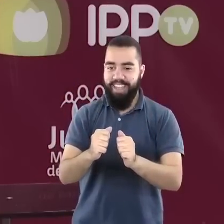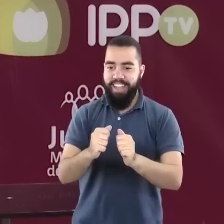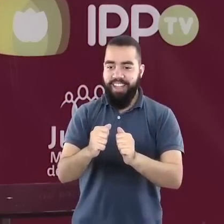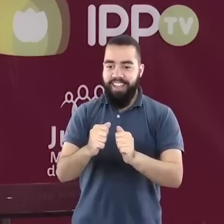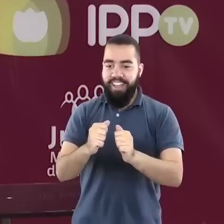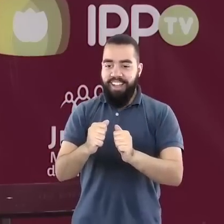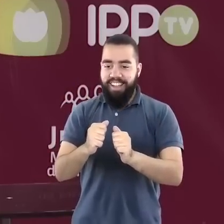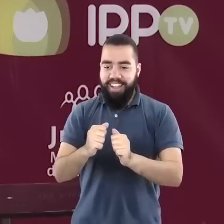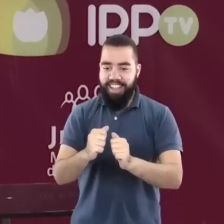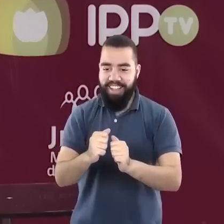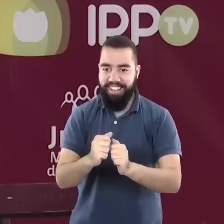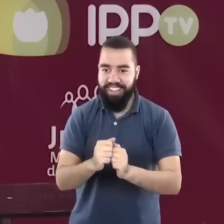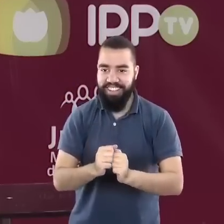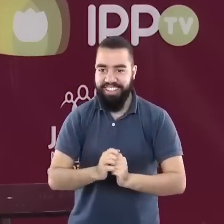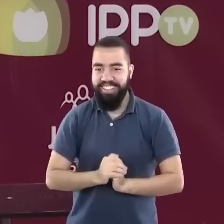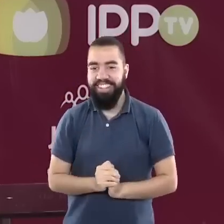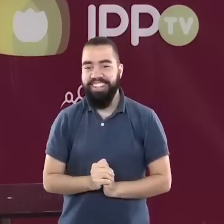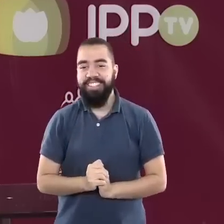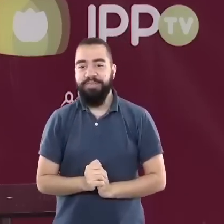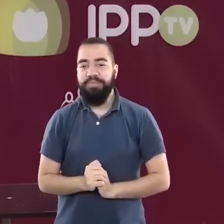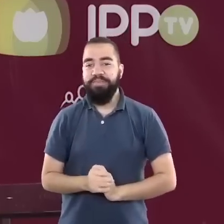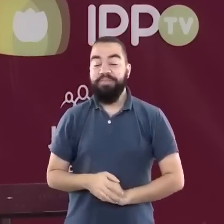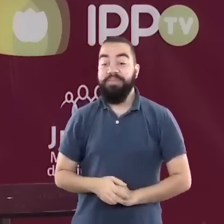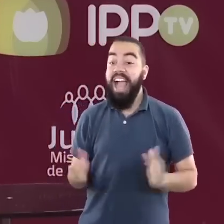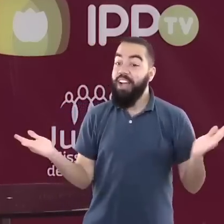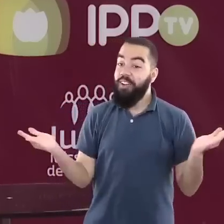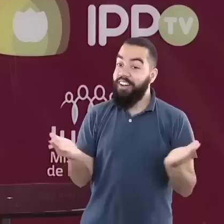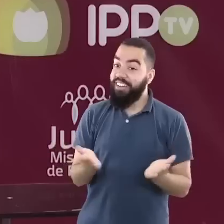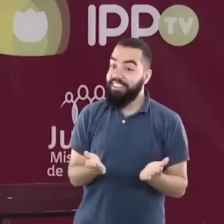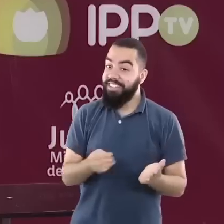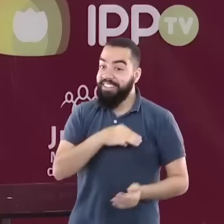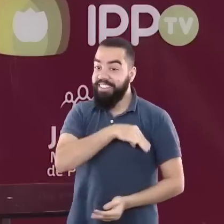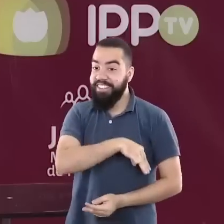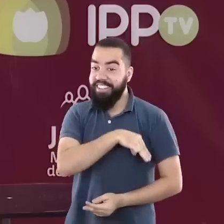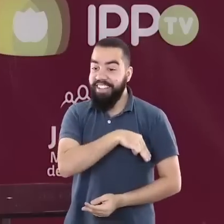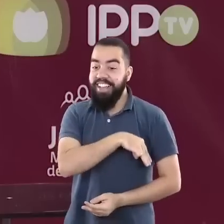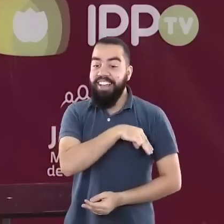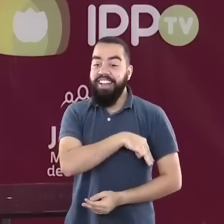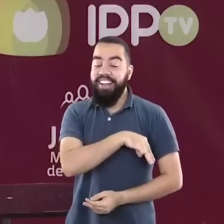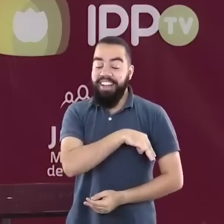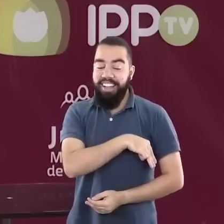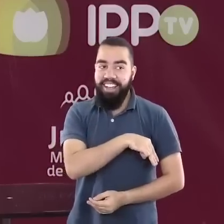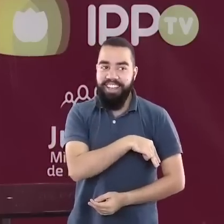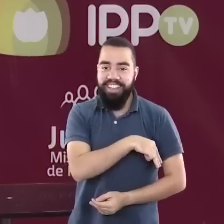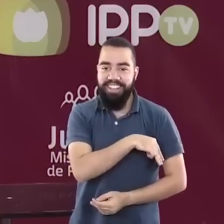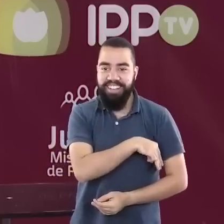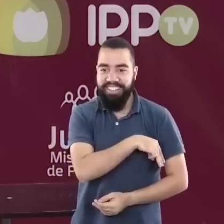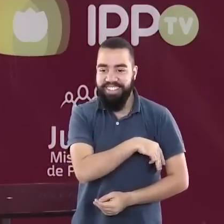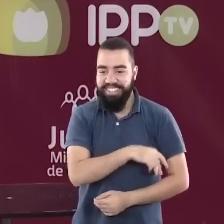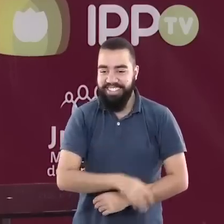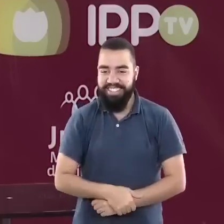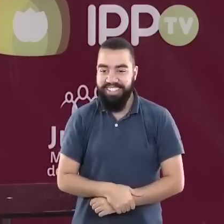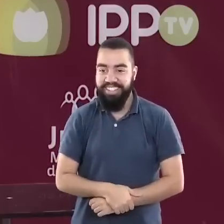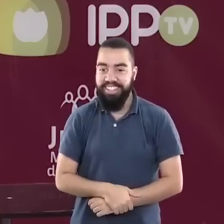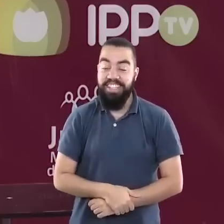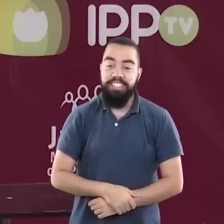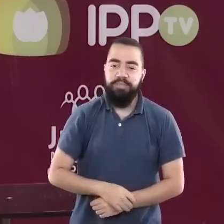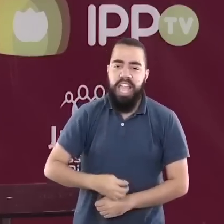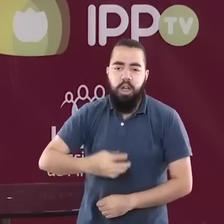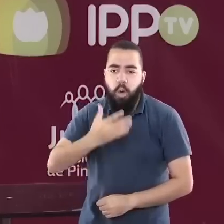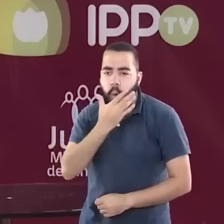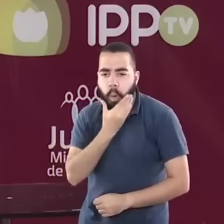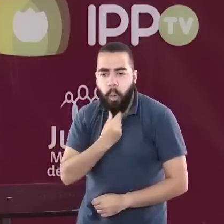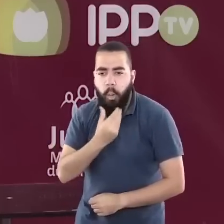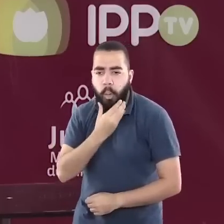mas agora voltando para o texto de Mateus os magos saem lá do oriente